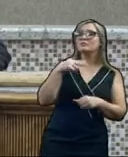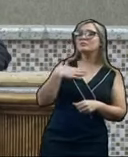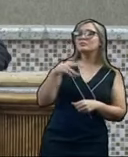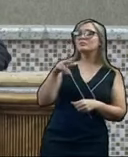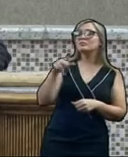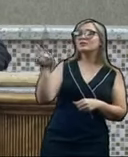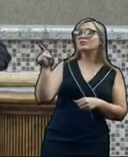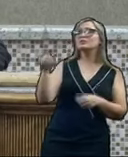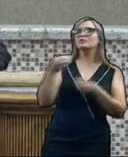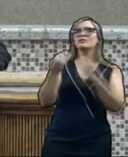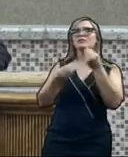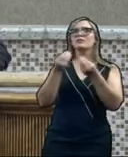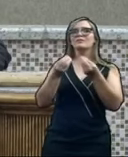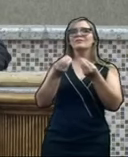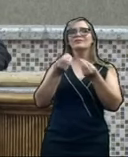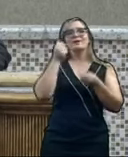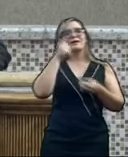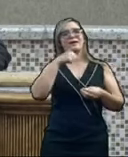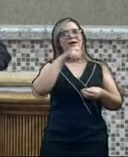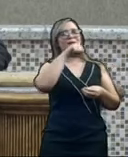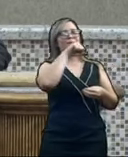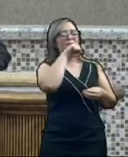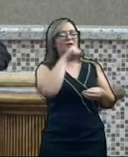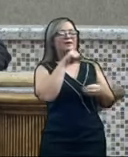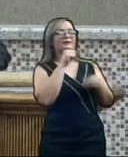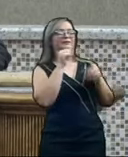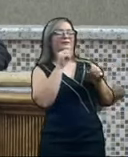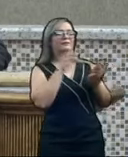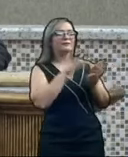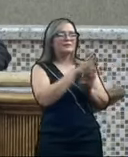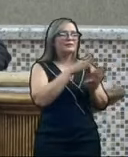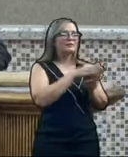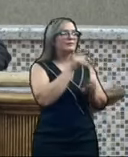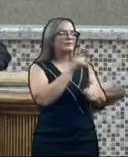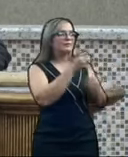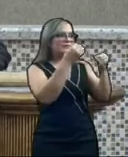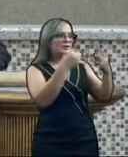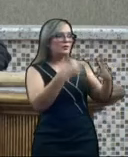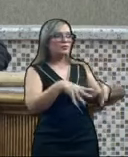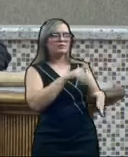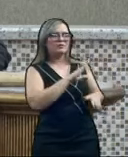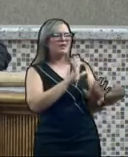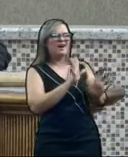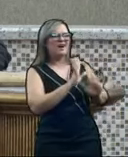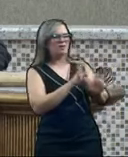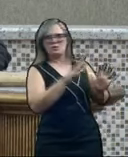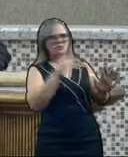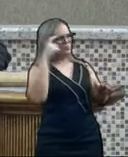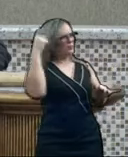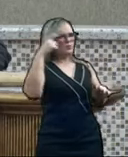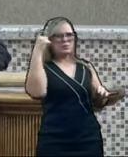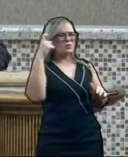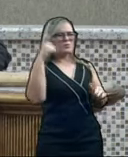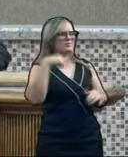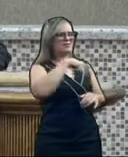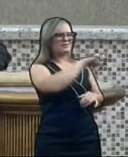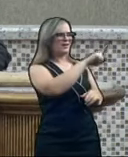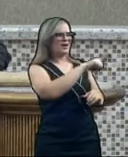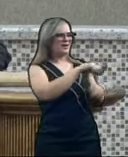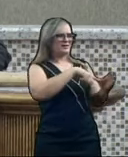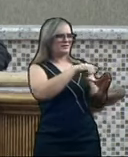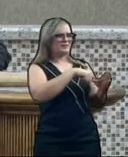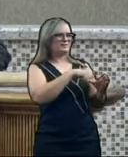mas ele ouvia e Resumindo aqui essa história Isaac ao receber lá o rissado dele na mão de Jacó